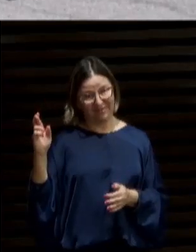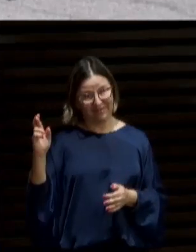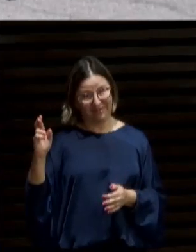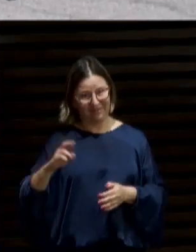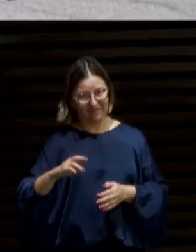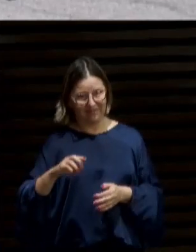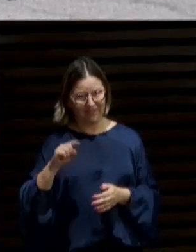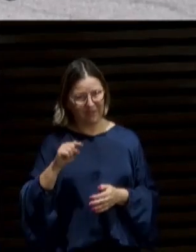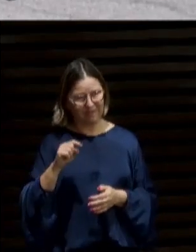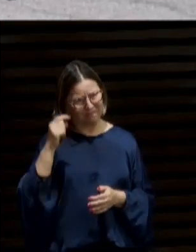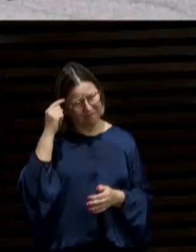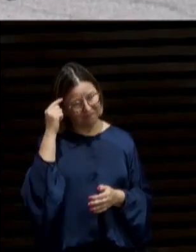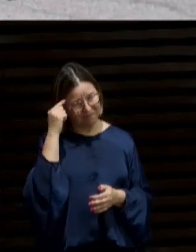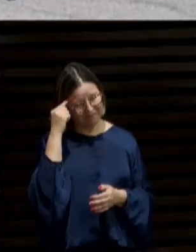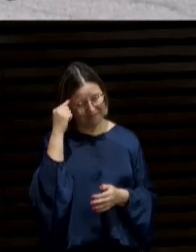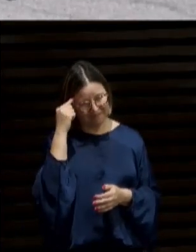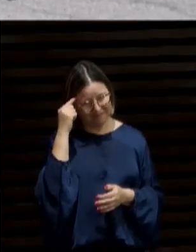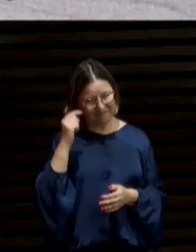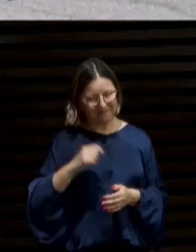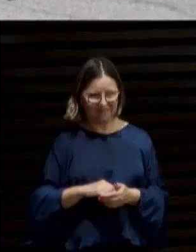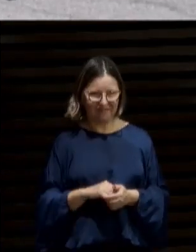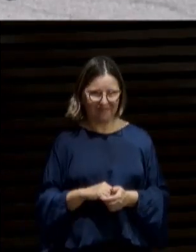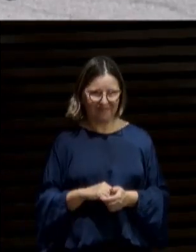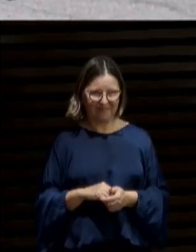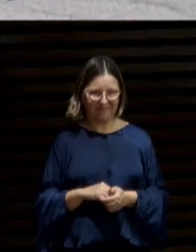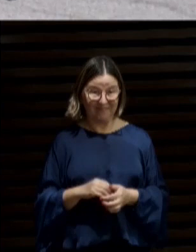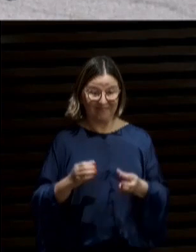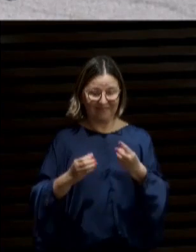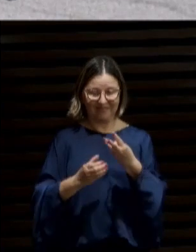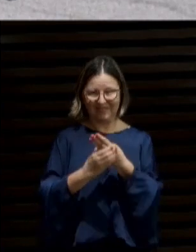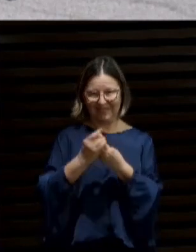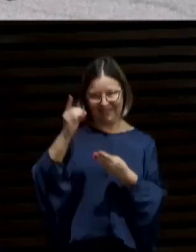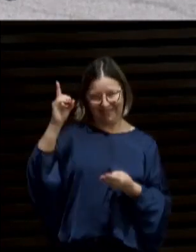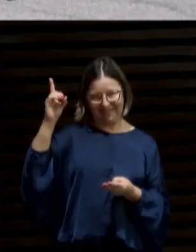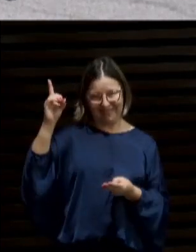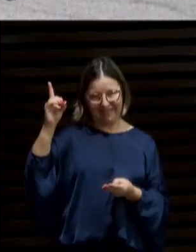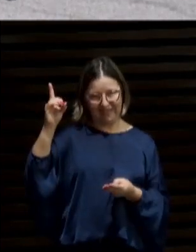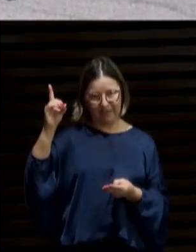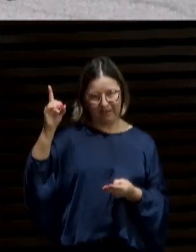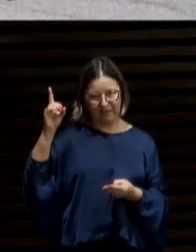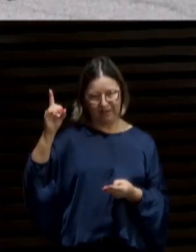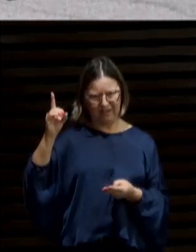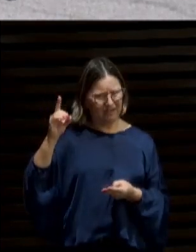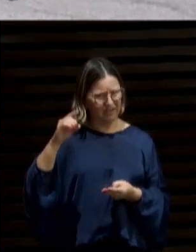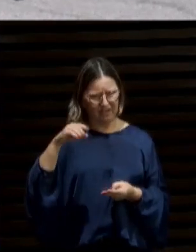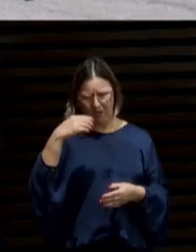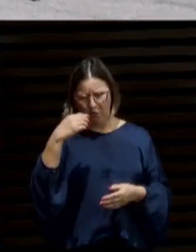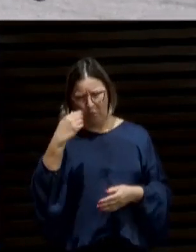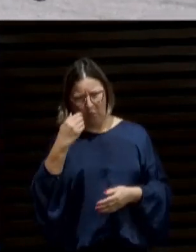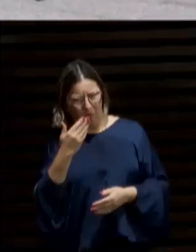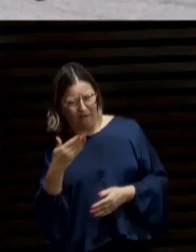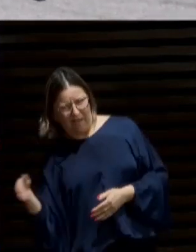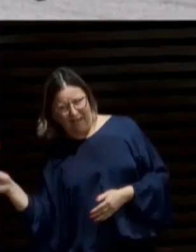Você pensar que a Trindade não joga tênis,